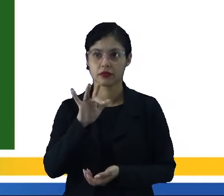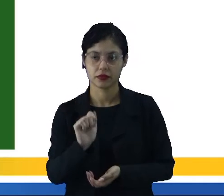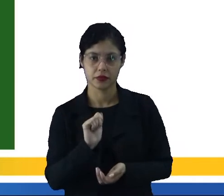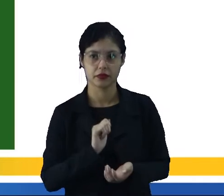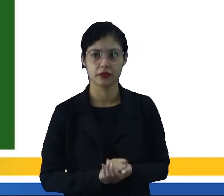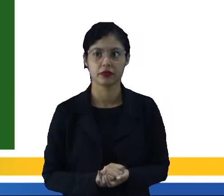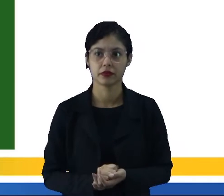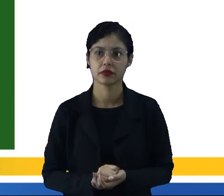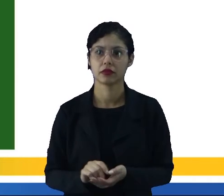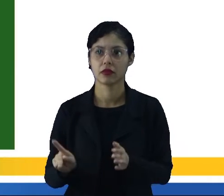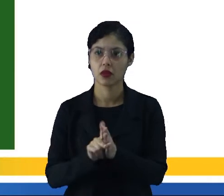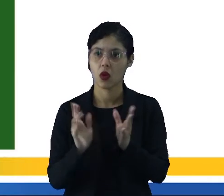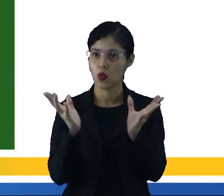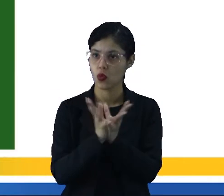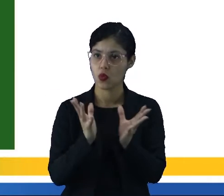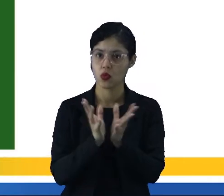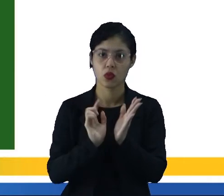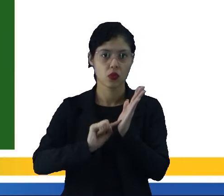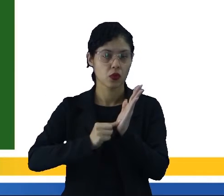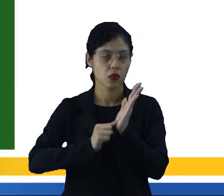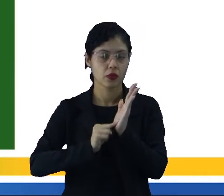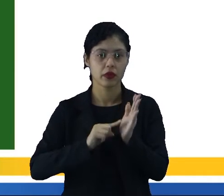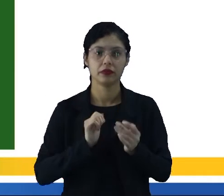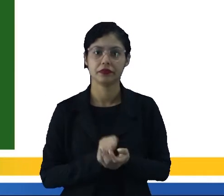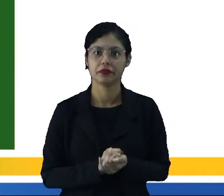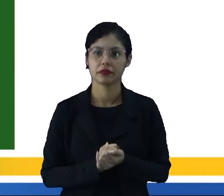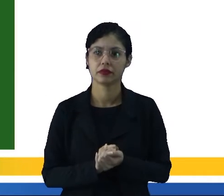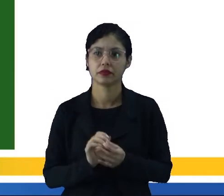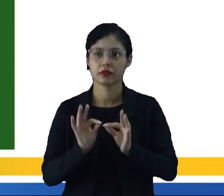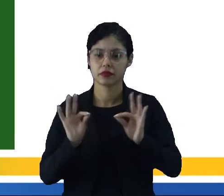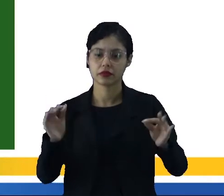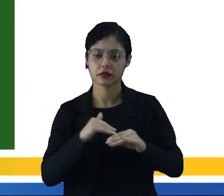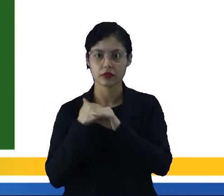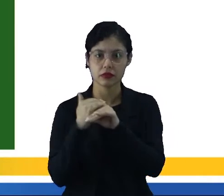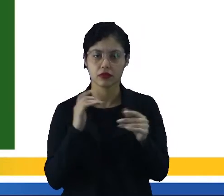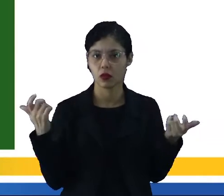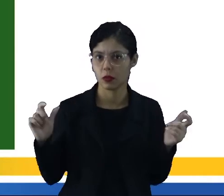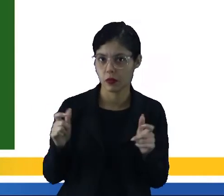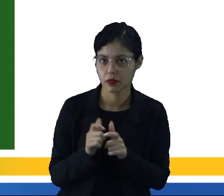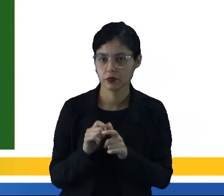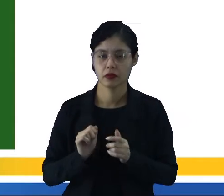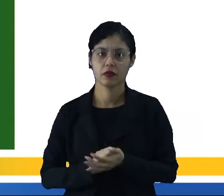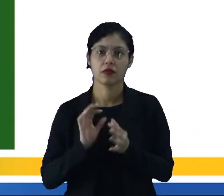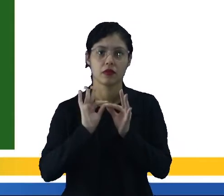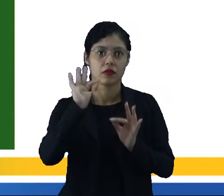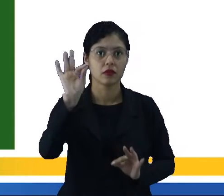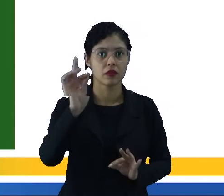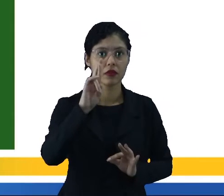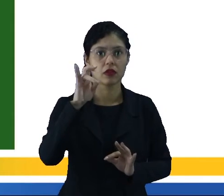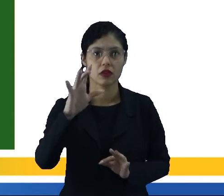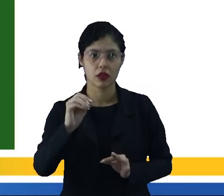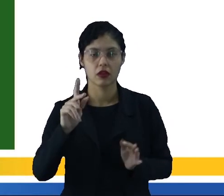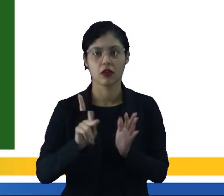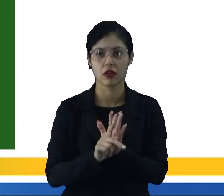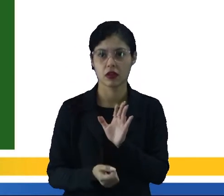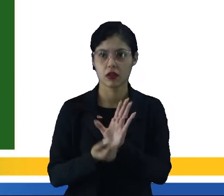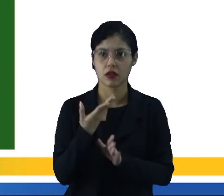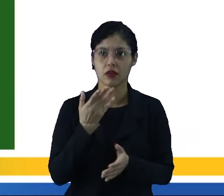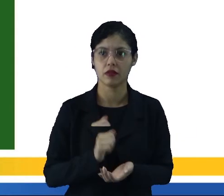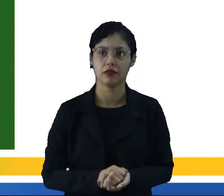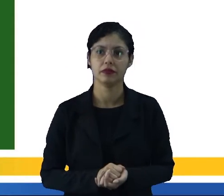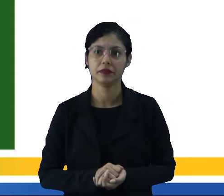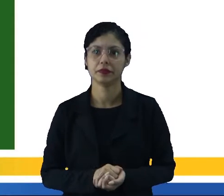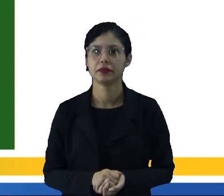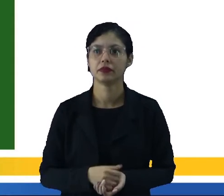a esfera é o conjunto de pontos que estão a uma distância igual ou menor que a distância entre o raio e a origem aqui ó